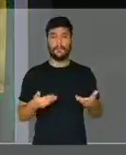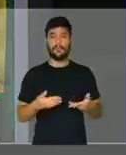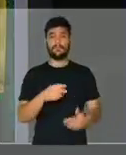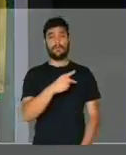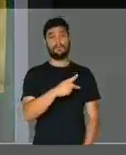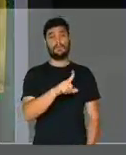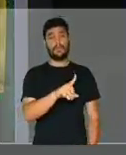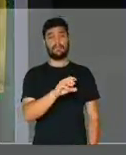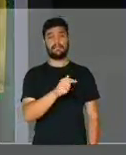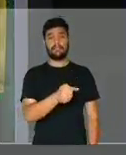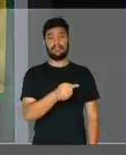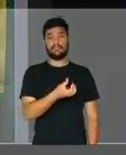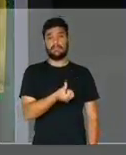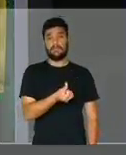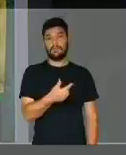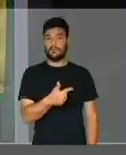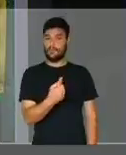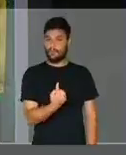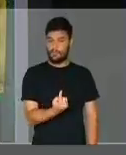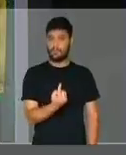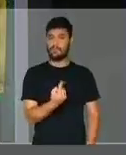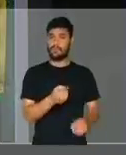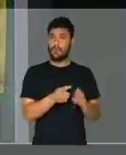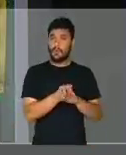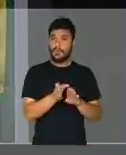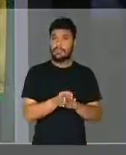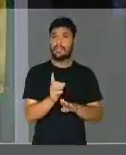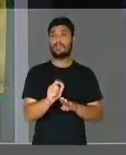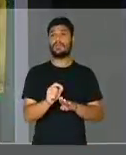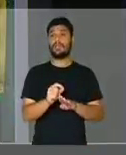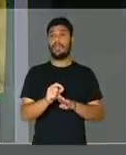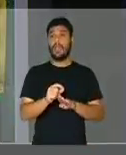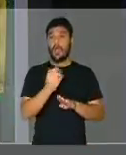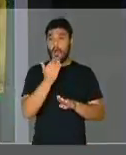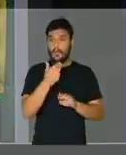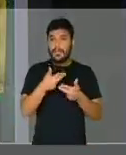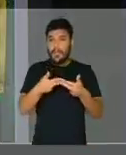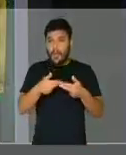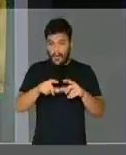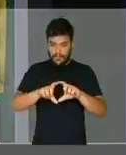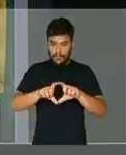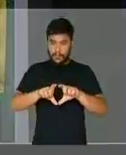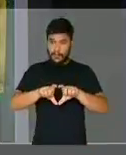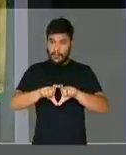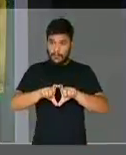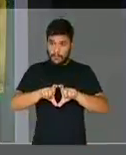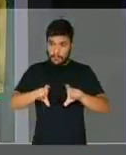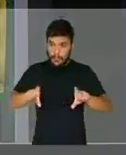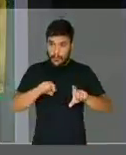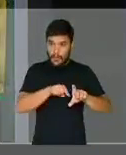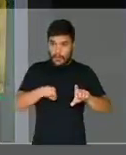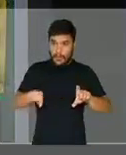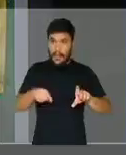PL 7621 sugere que se inclua o selo de advertência na embalagem de alimentos